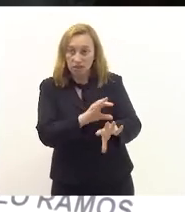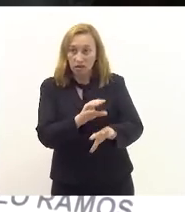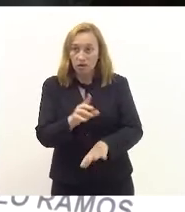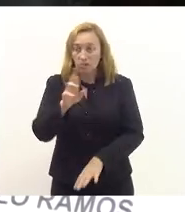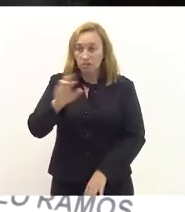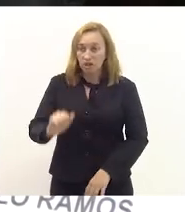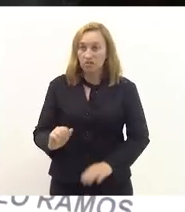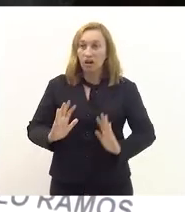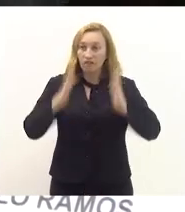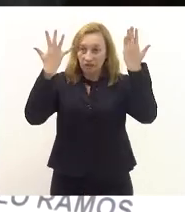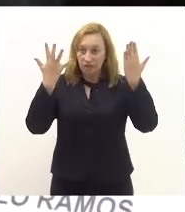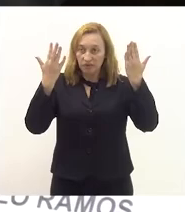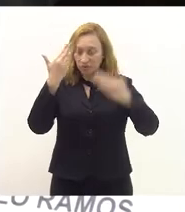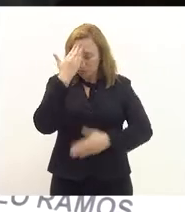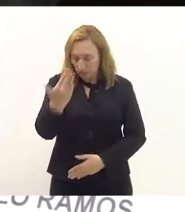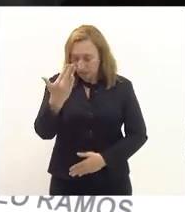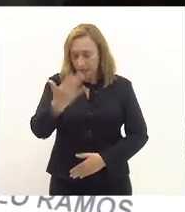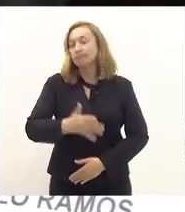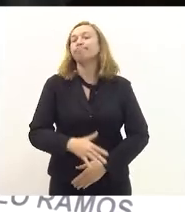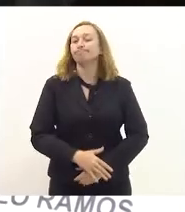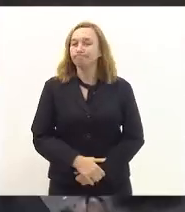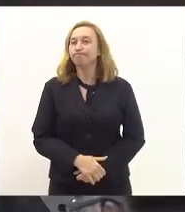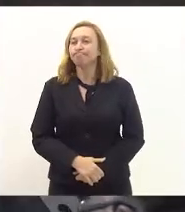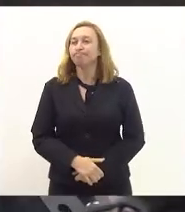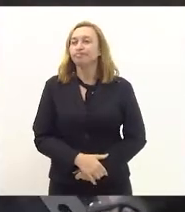Brizola vive. E muito obrigado.